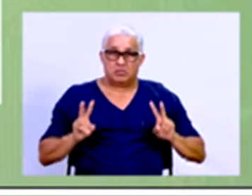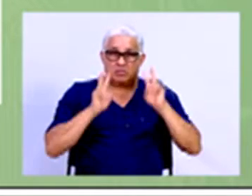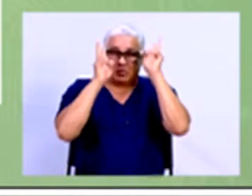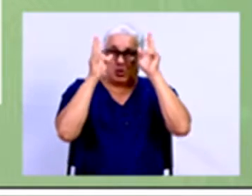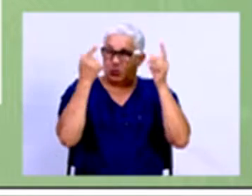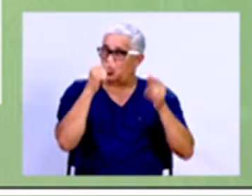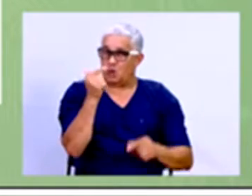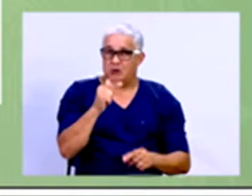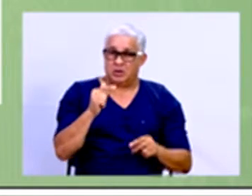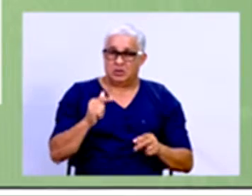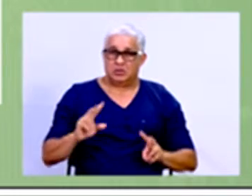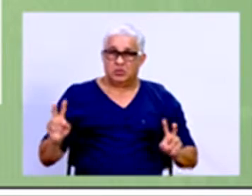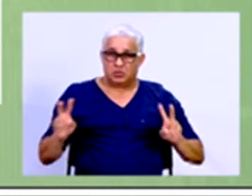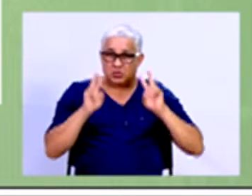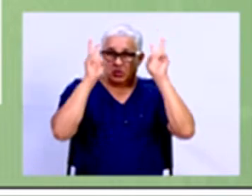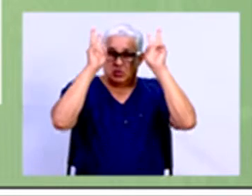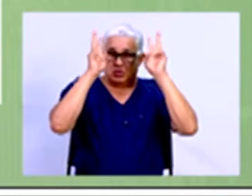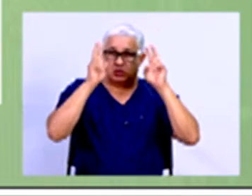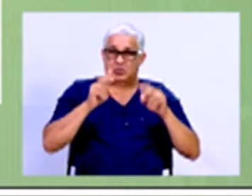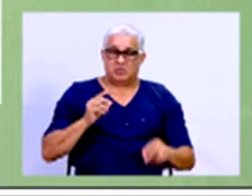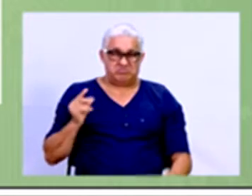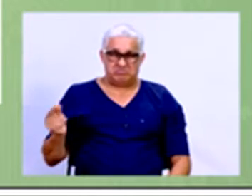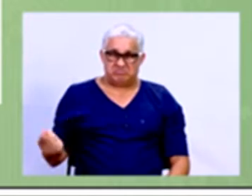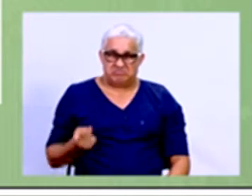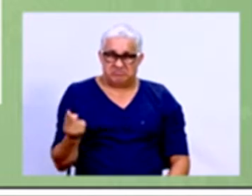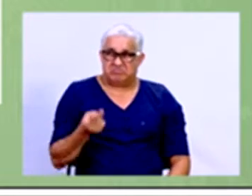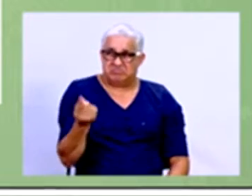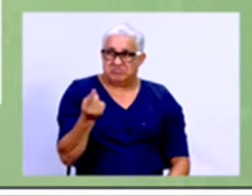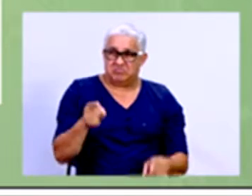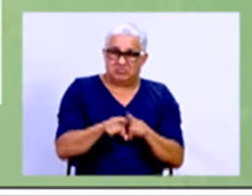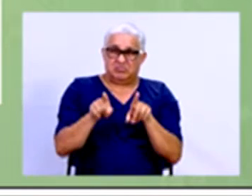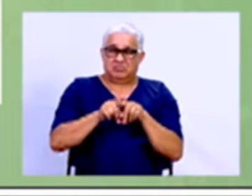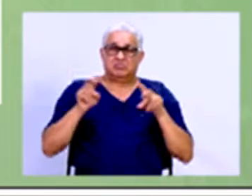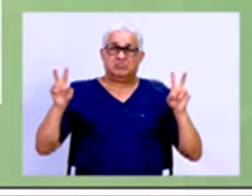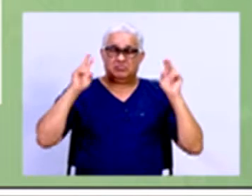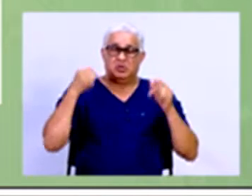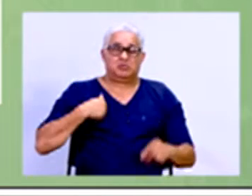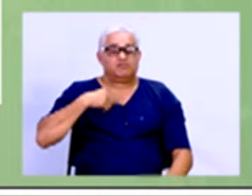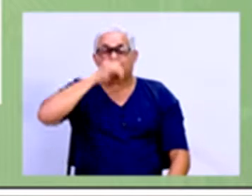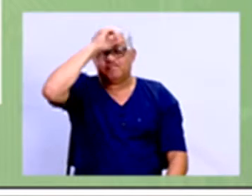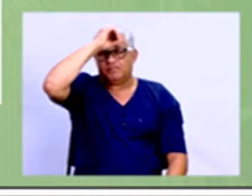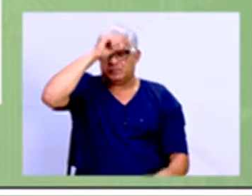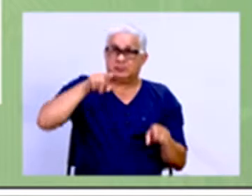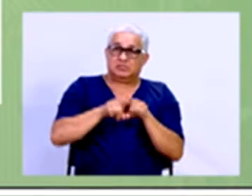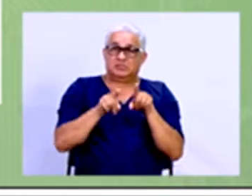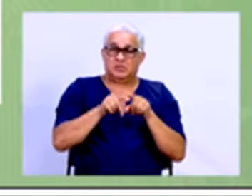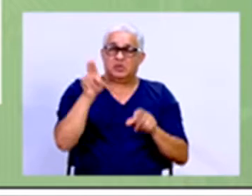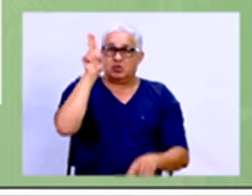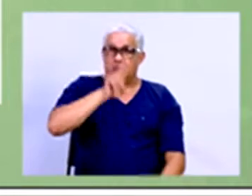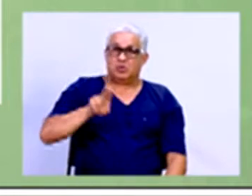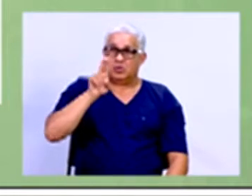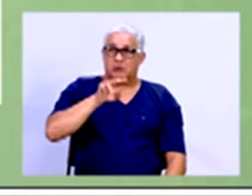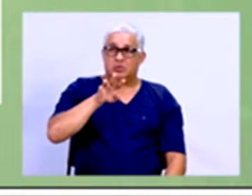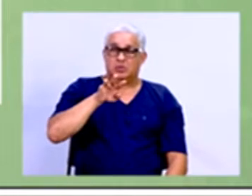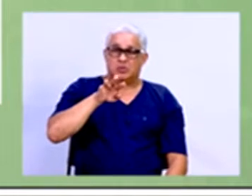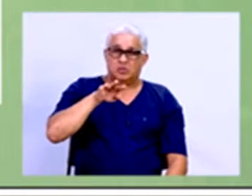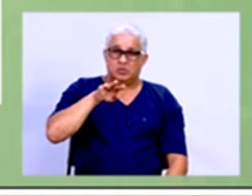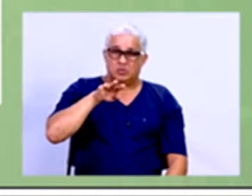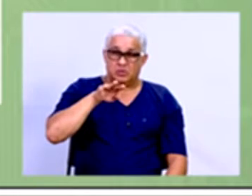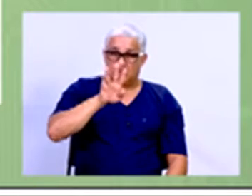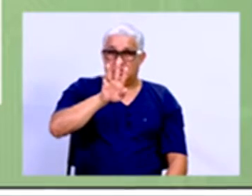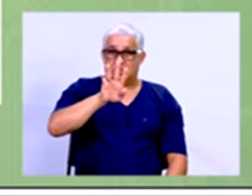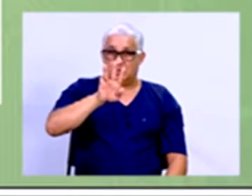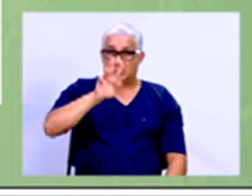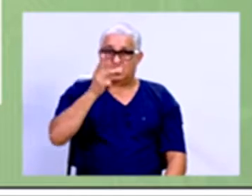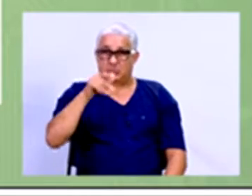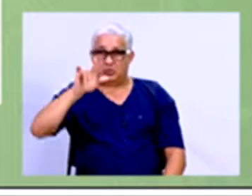um valor infinito ou muito indefinido que você não saiba, né, normalmente a gente usa para isso ou while ou do while. Quando a gente